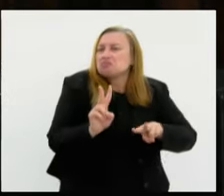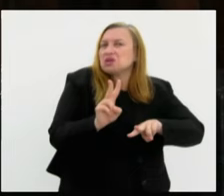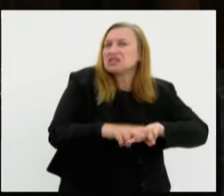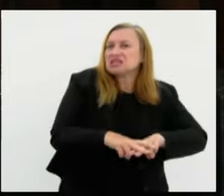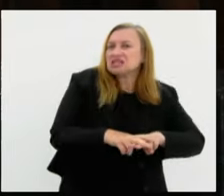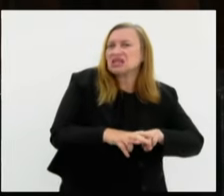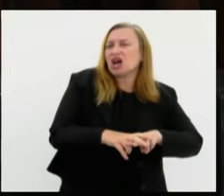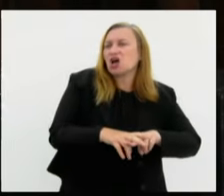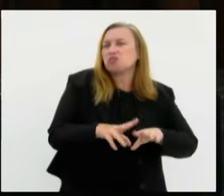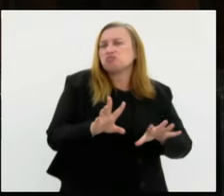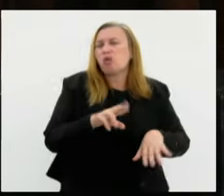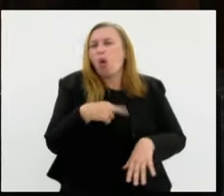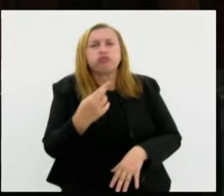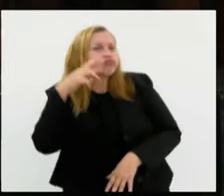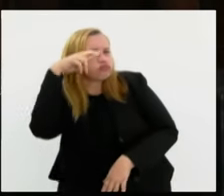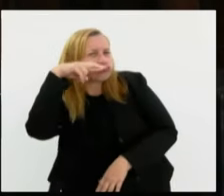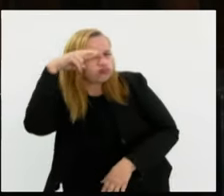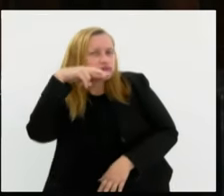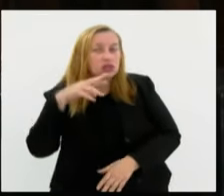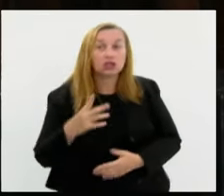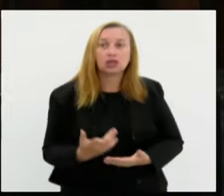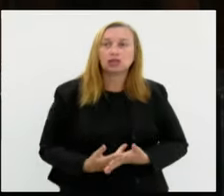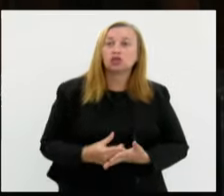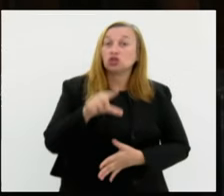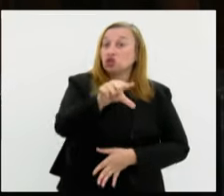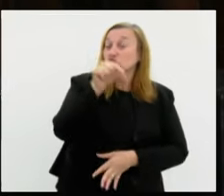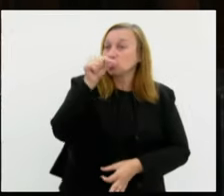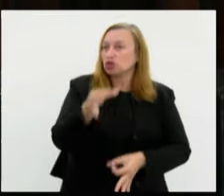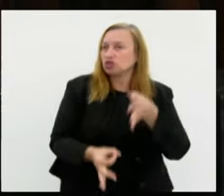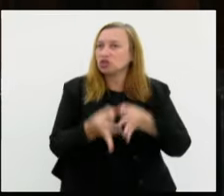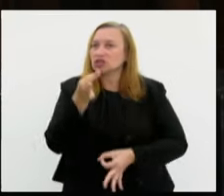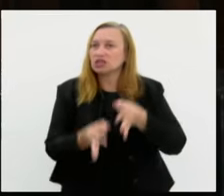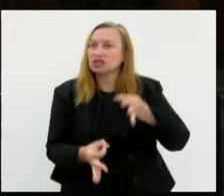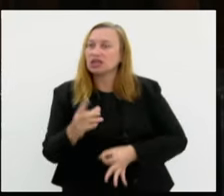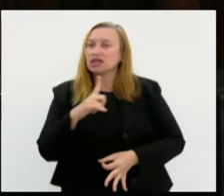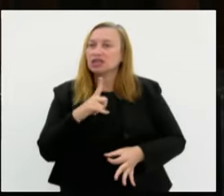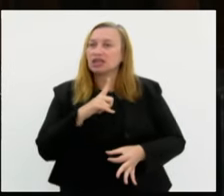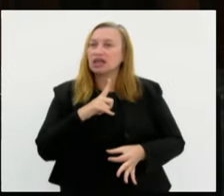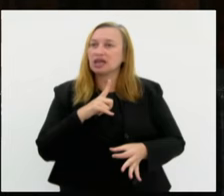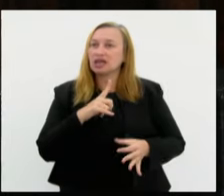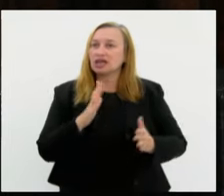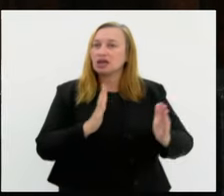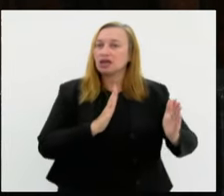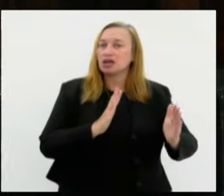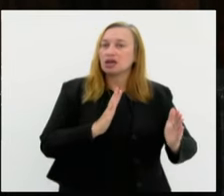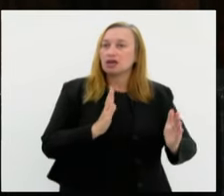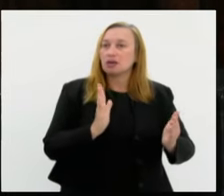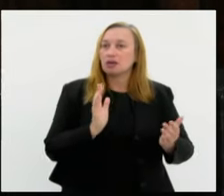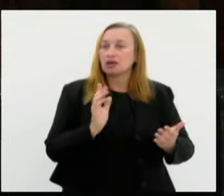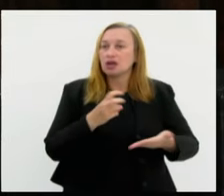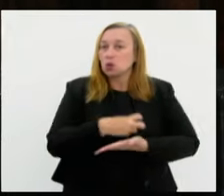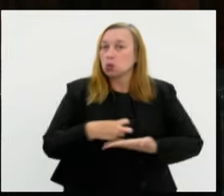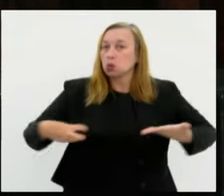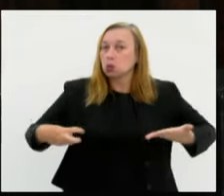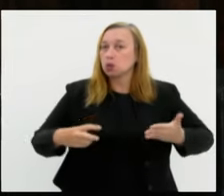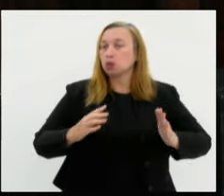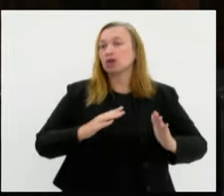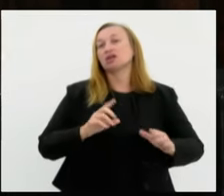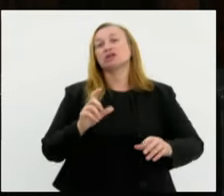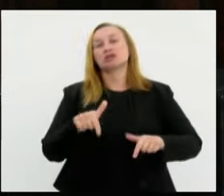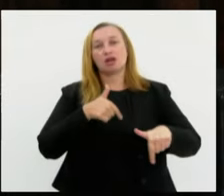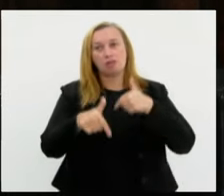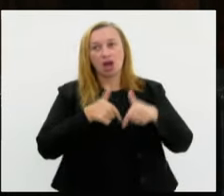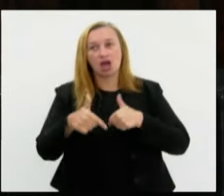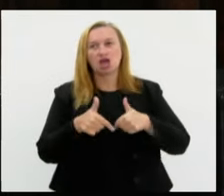judicial ou investigatória, e no meio de uma decisão judicial tem uma decisão de suspensão do mandato. O que eu quero dizer é que qualquer